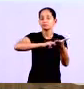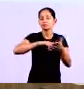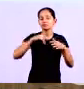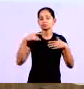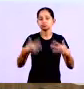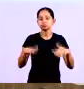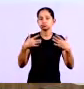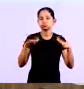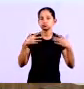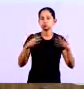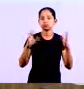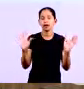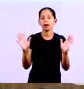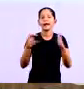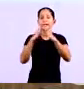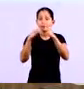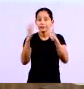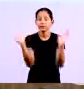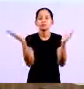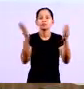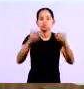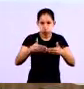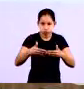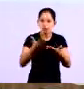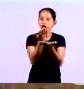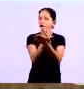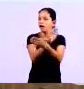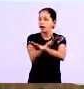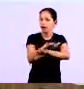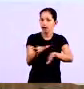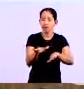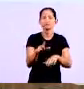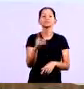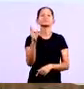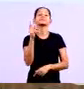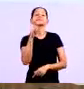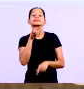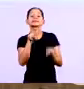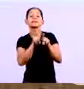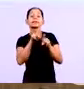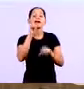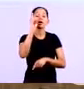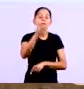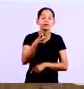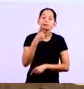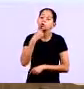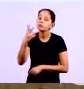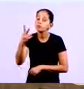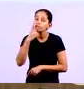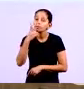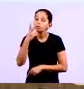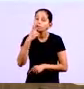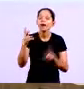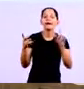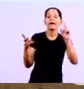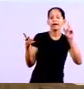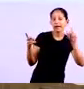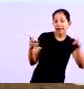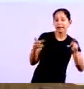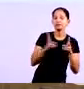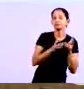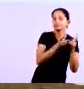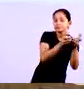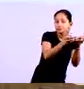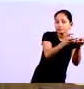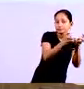acabar fechando as empresas. Tem uma história que eu gosto de comparar, é com o cigarro e o câncer, né? Os caras chegar assim para a empresa e falar assim, olha, falar